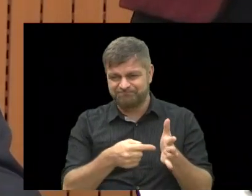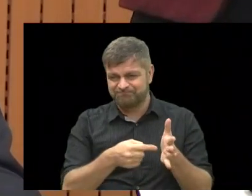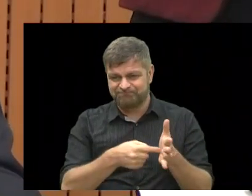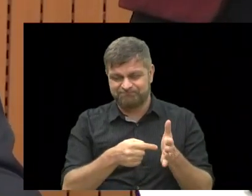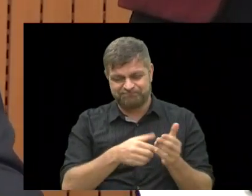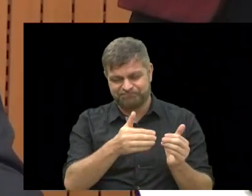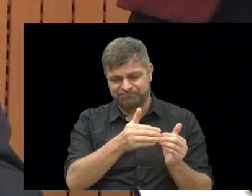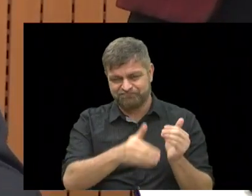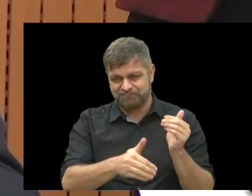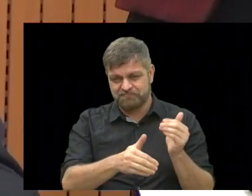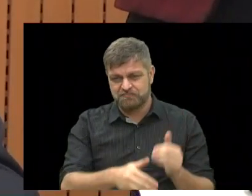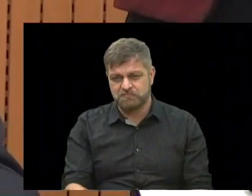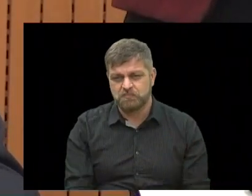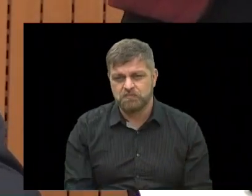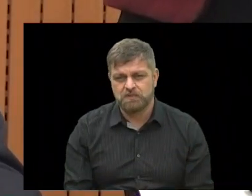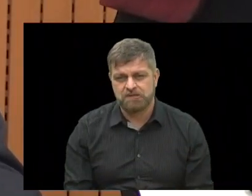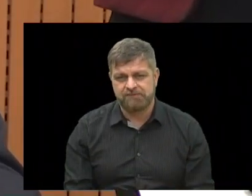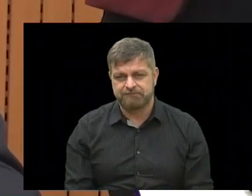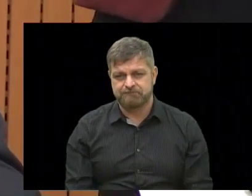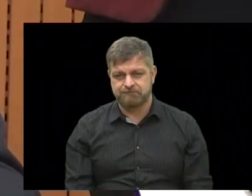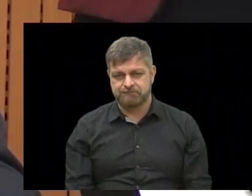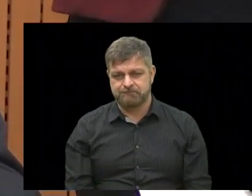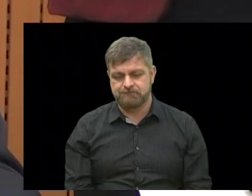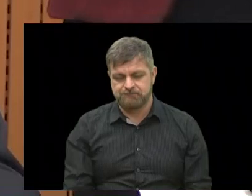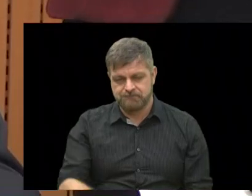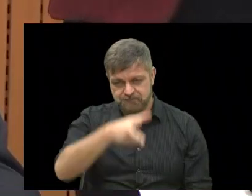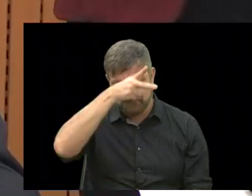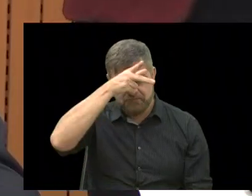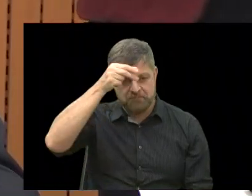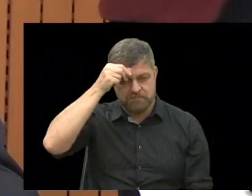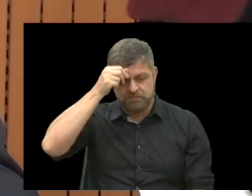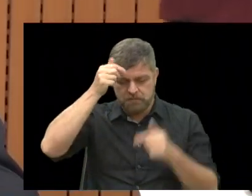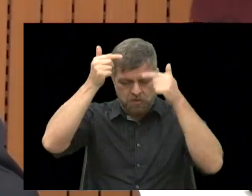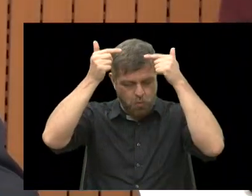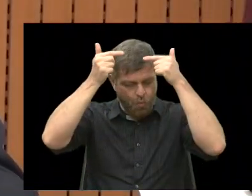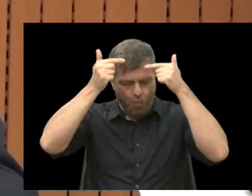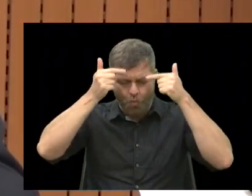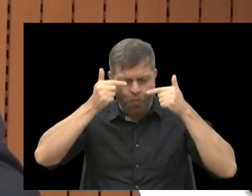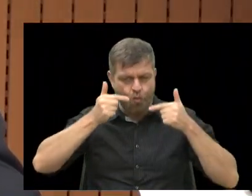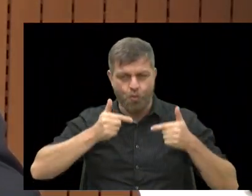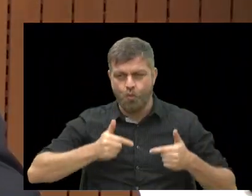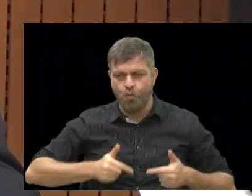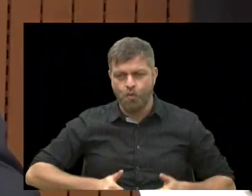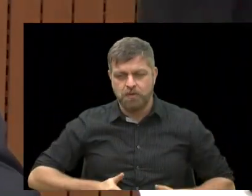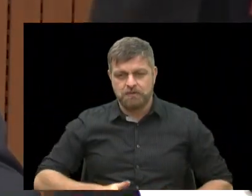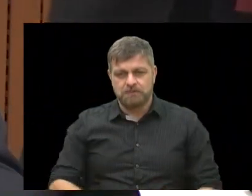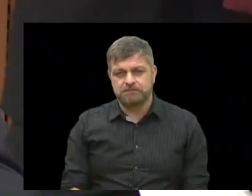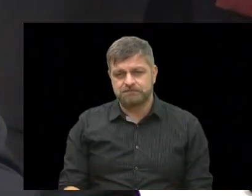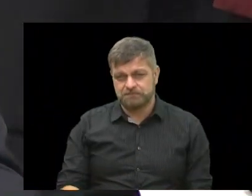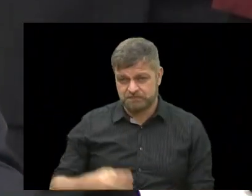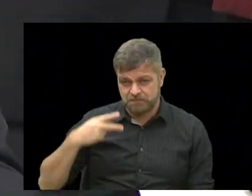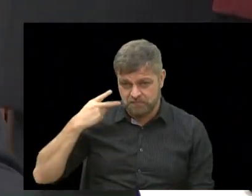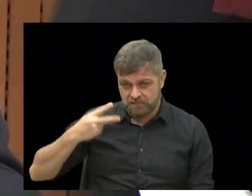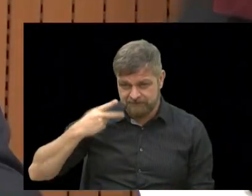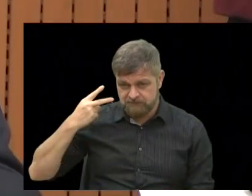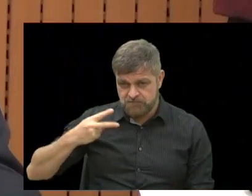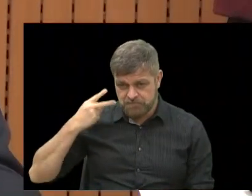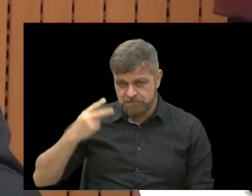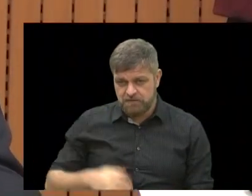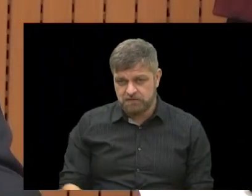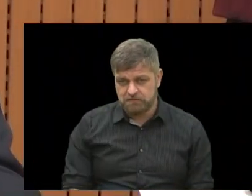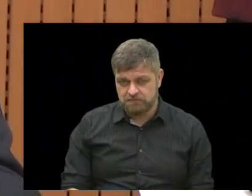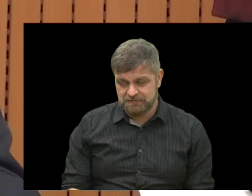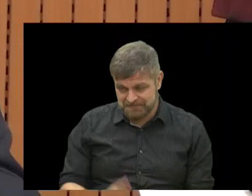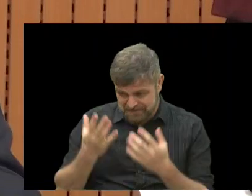item, ou seja, pela absolvição do seu prefeito. Os senhores vereadores favoráveis